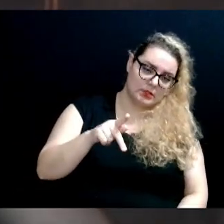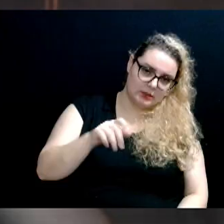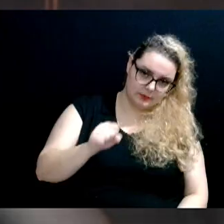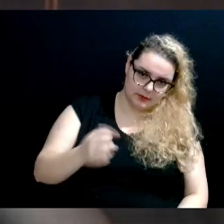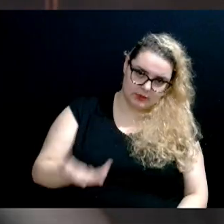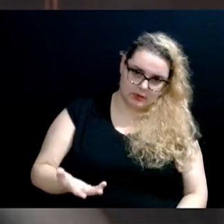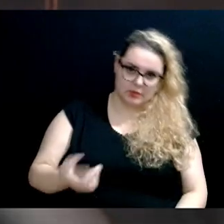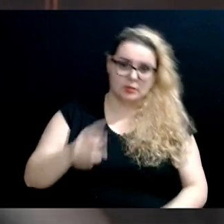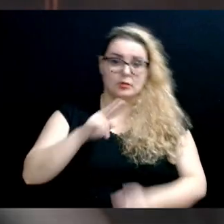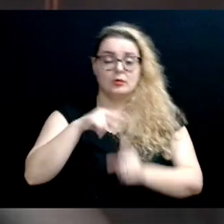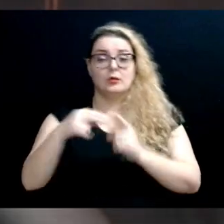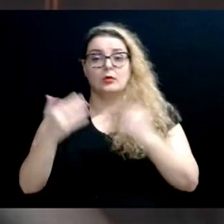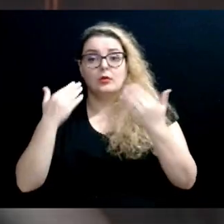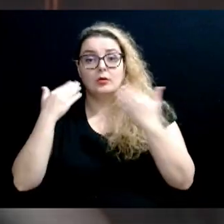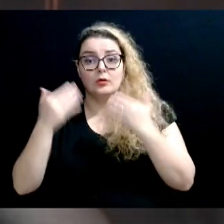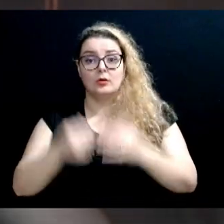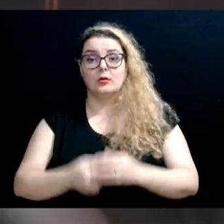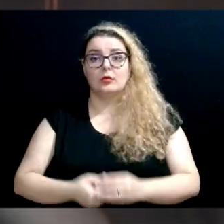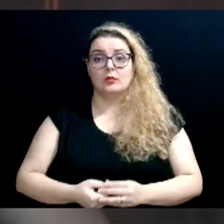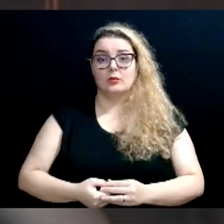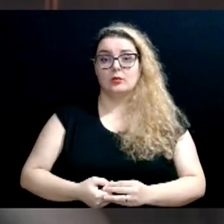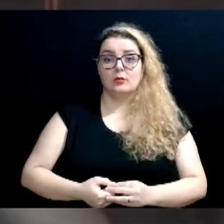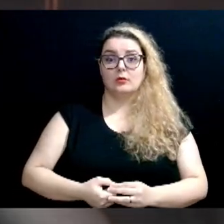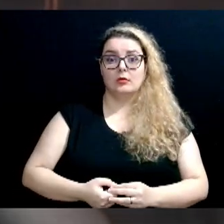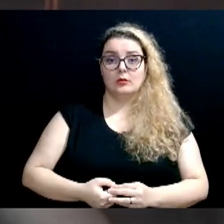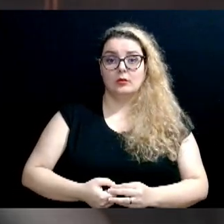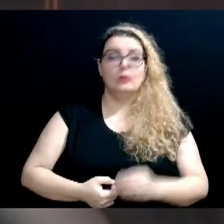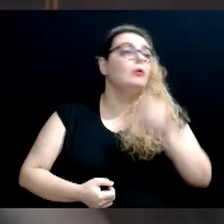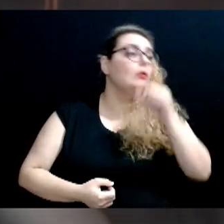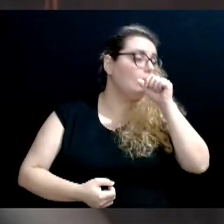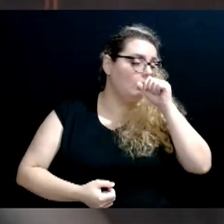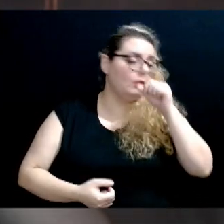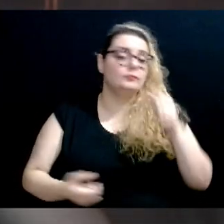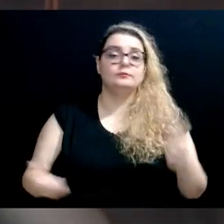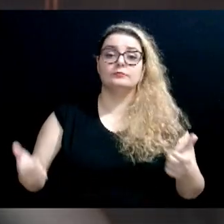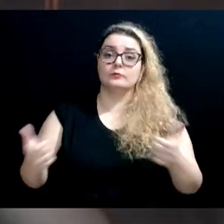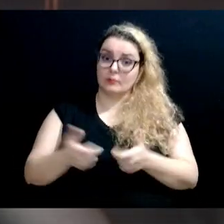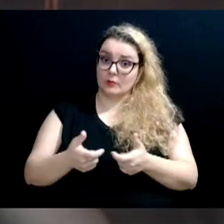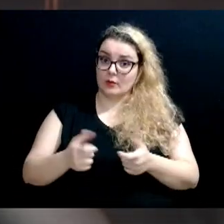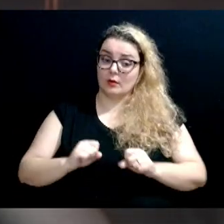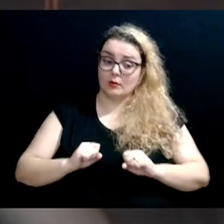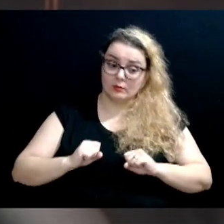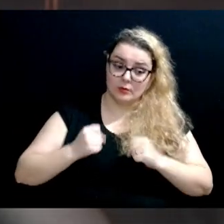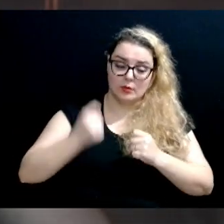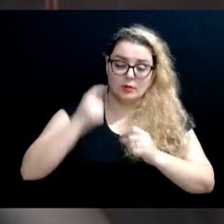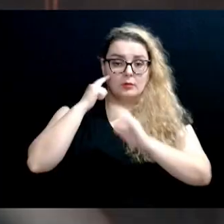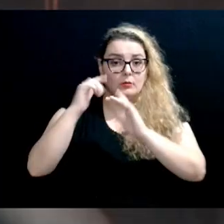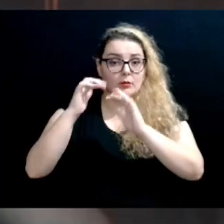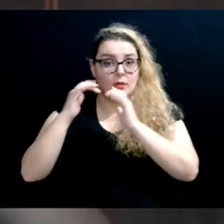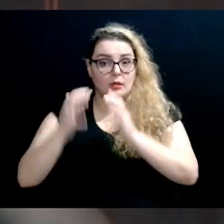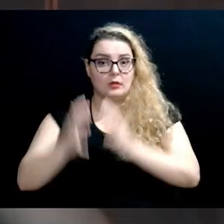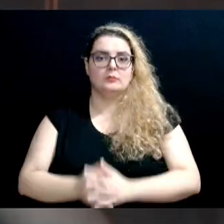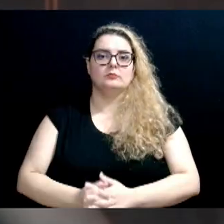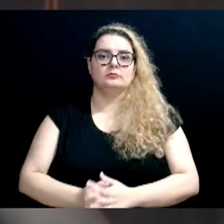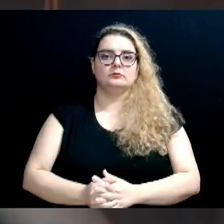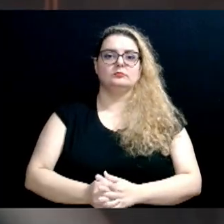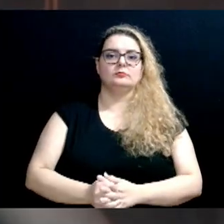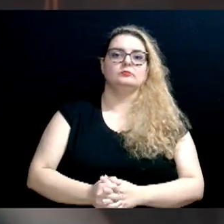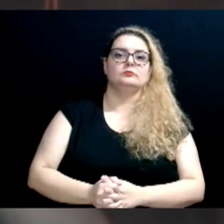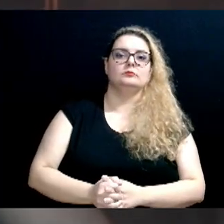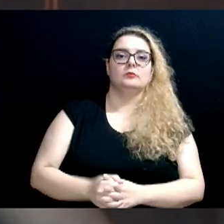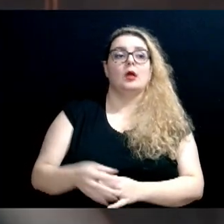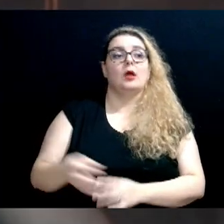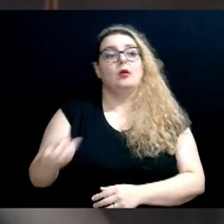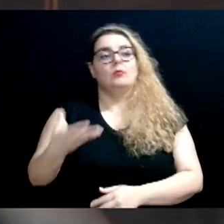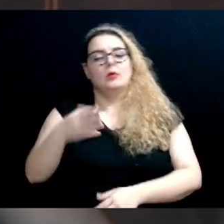psicológico, tem que sim, quanto menos eu esforço o meu cérebro a uma nova